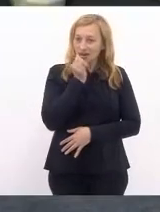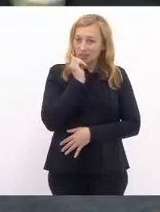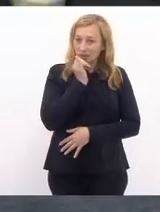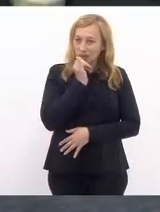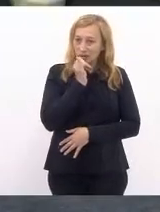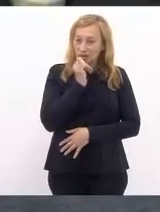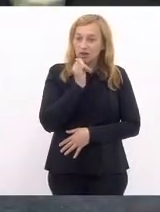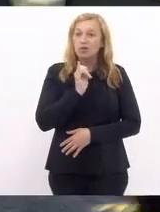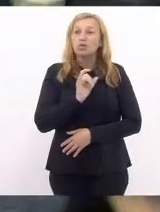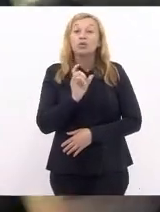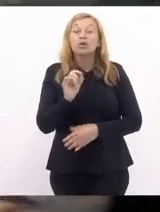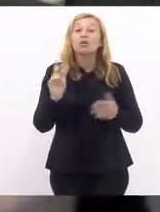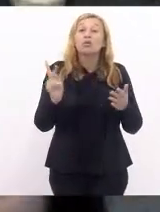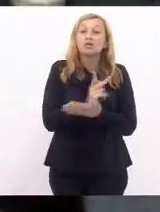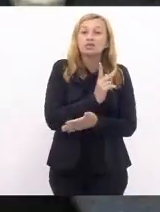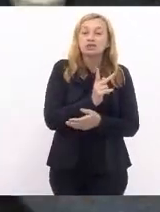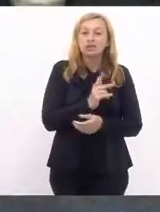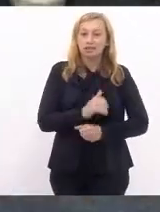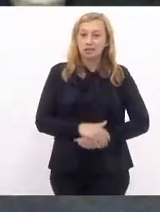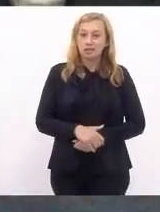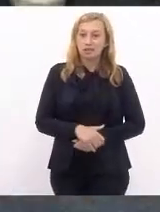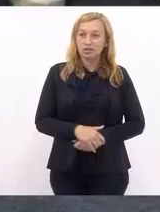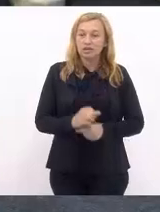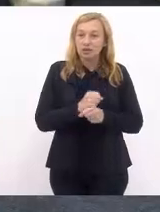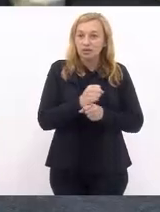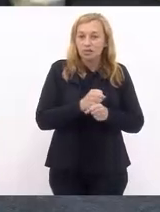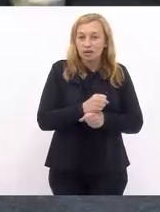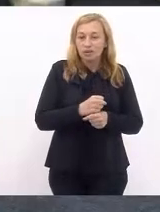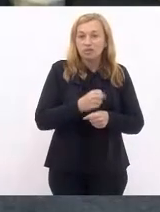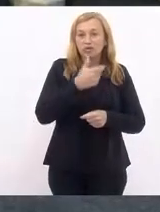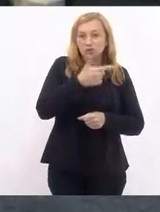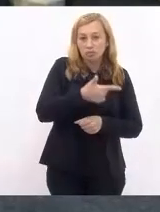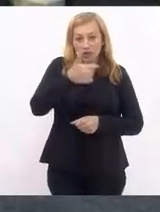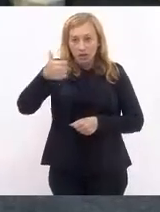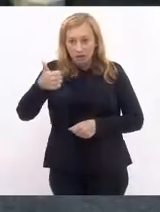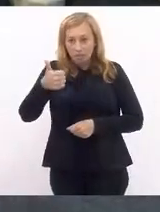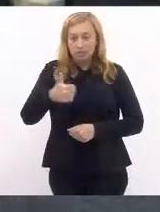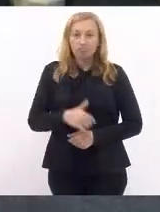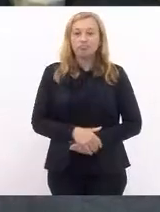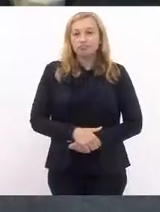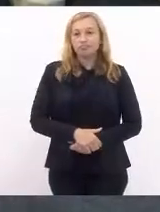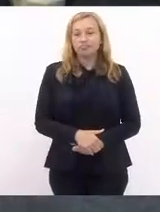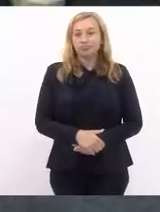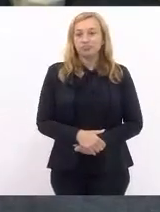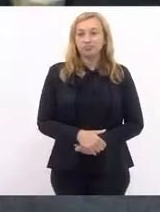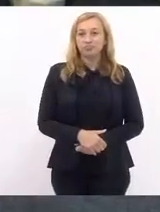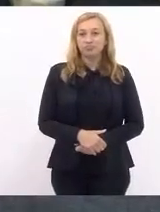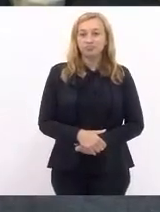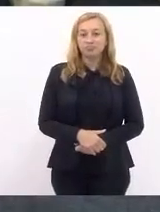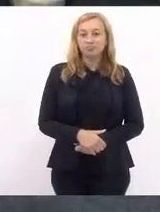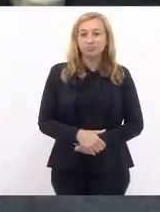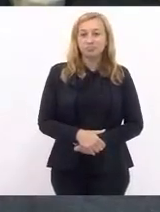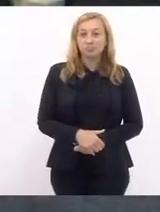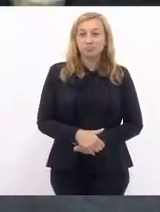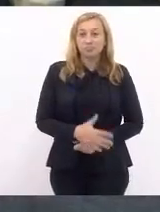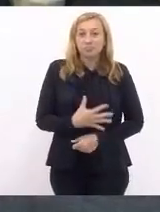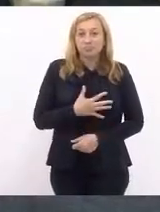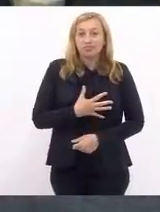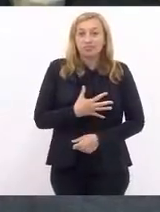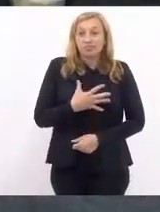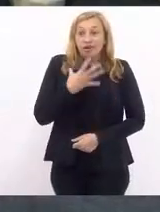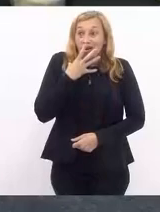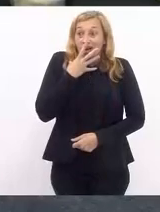nem do que ocorreu durante esse ano de dois mil e 21 é a gente fica até